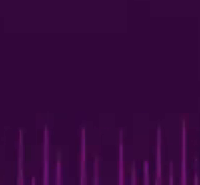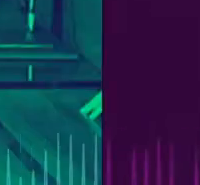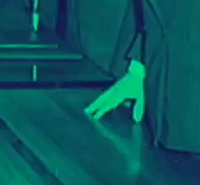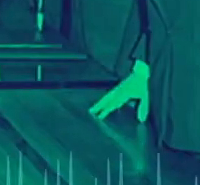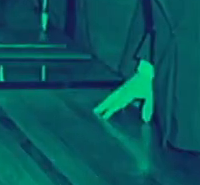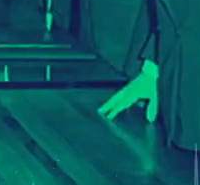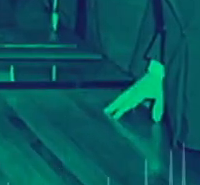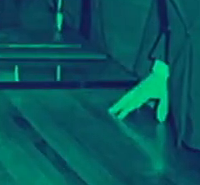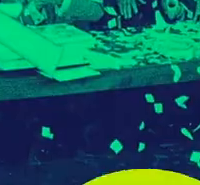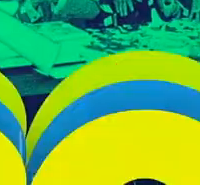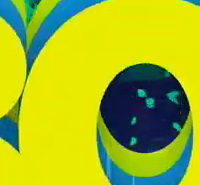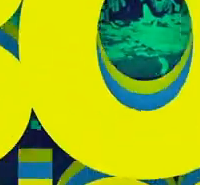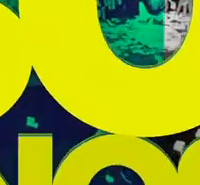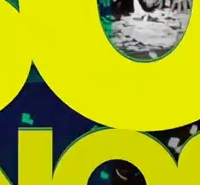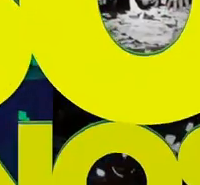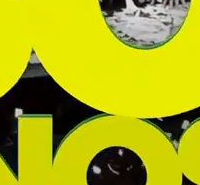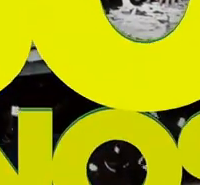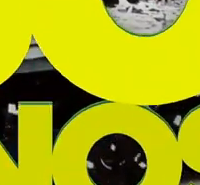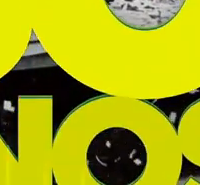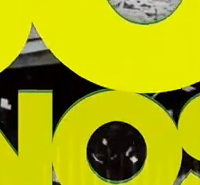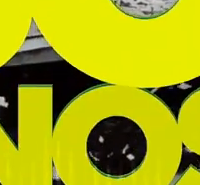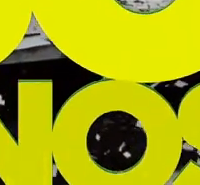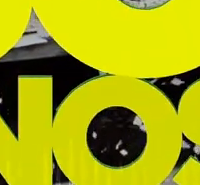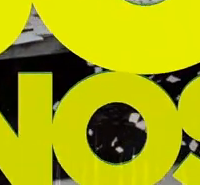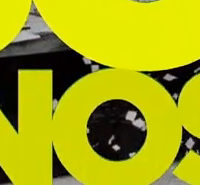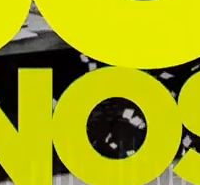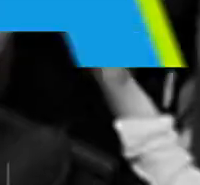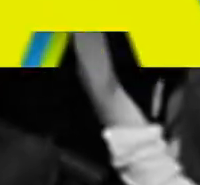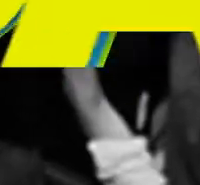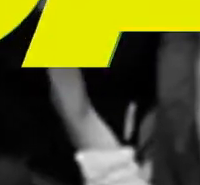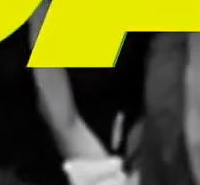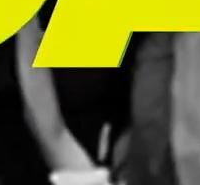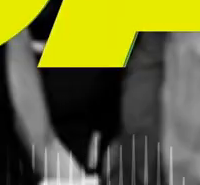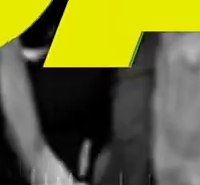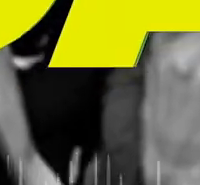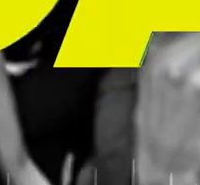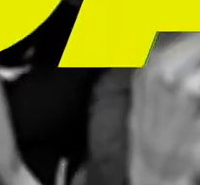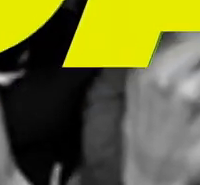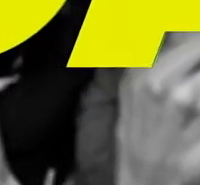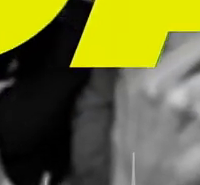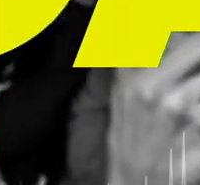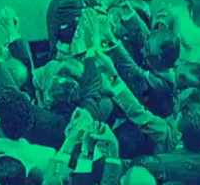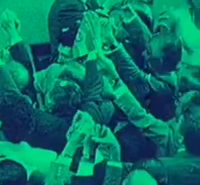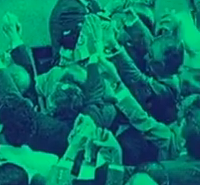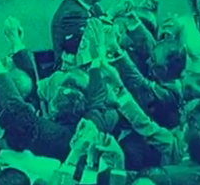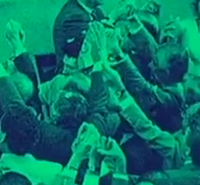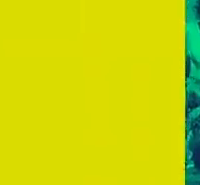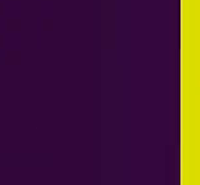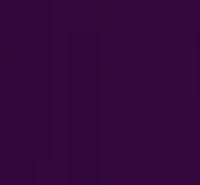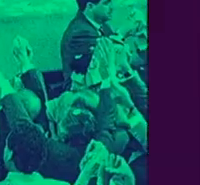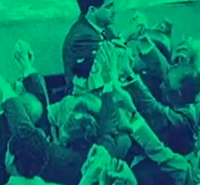Que a promulgação seja nosso grito. Mudar para vencer. Muda, Brasil!